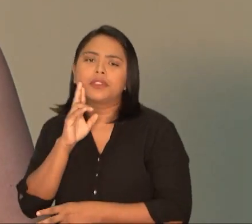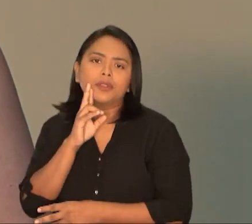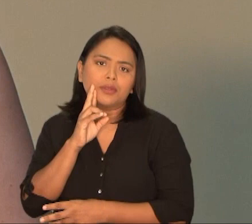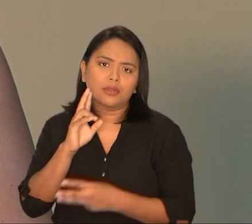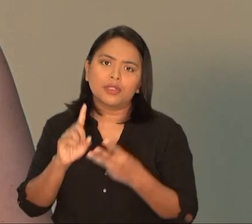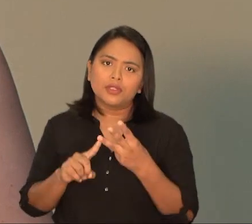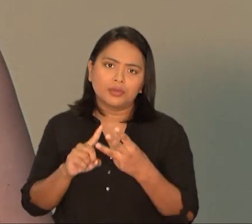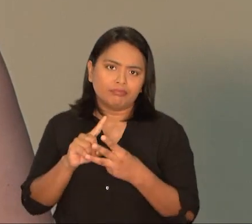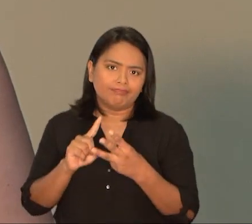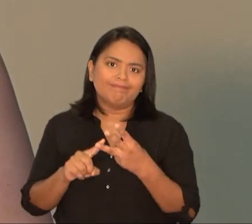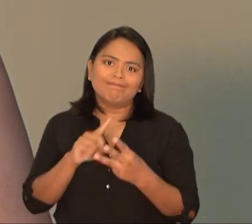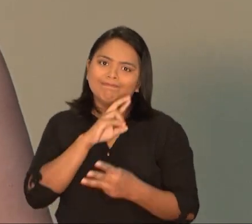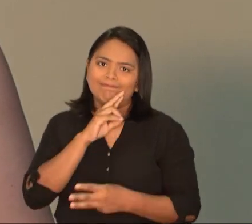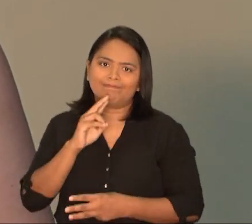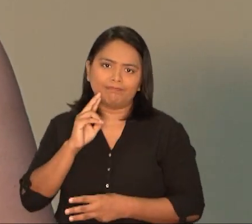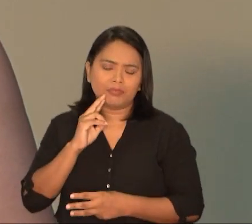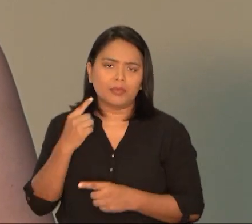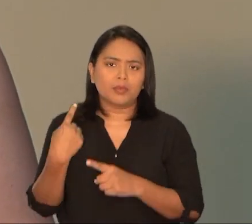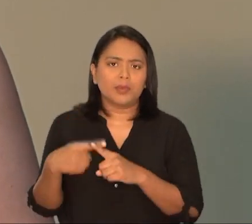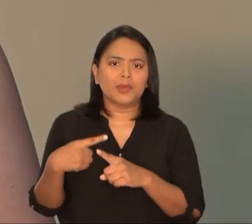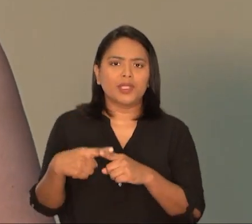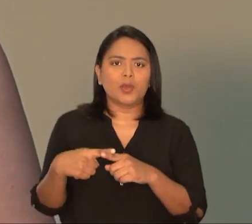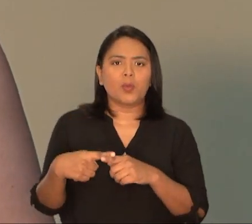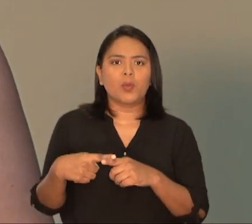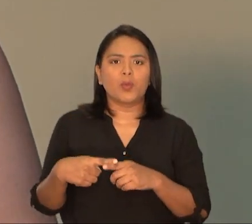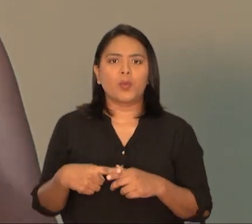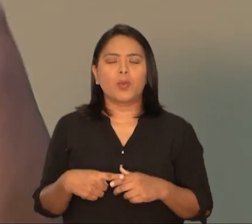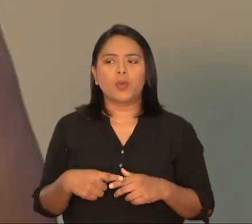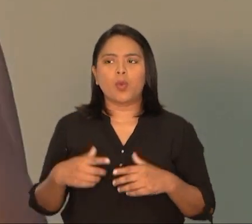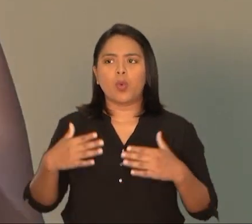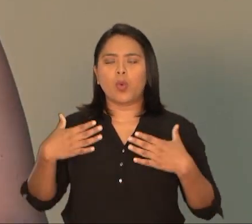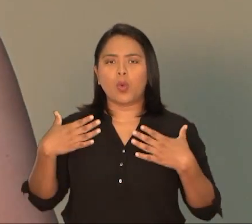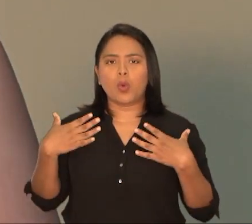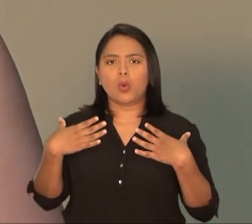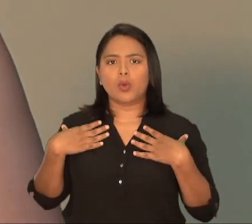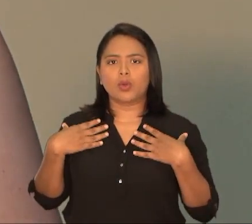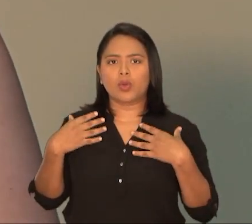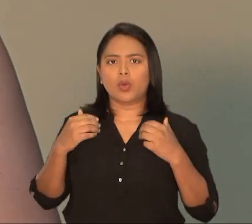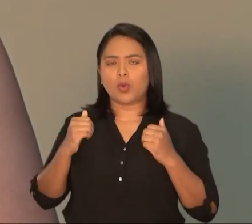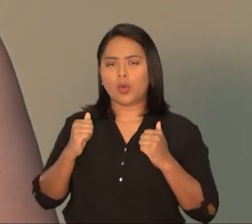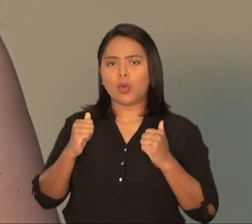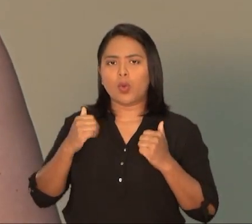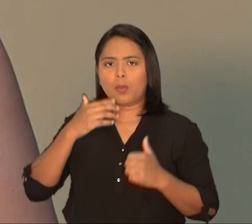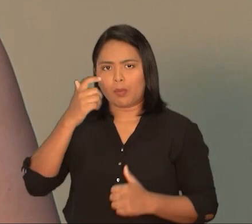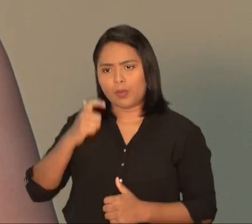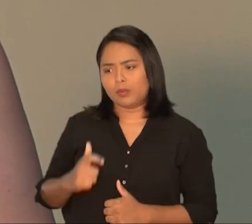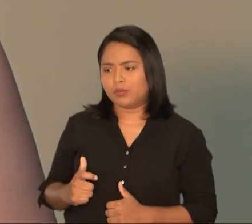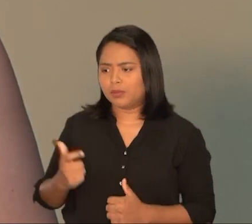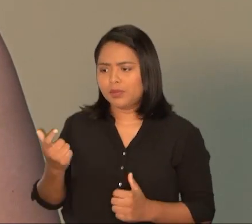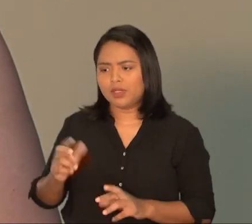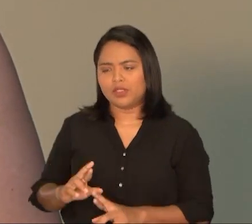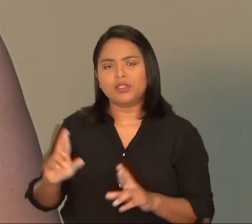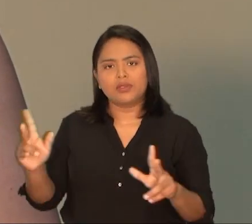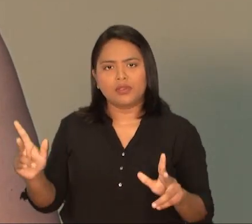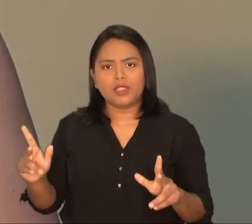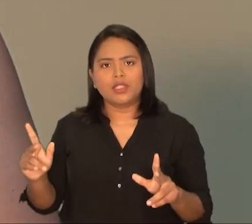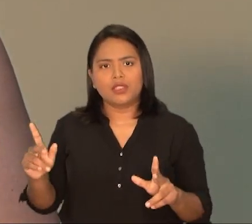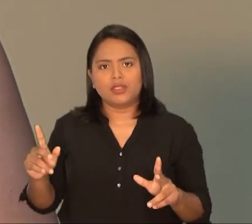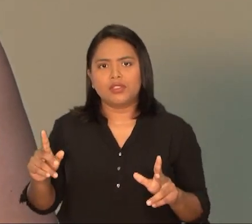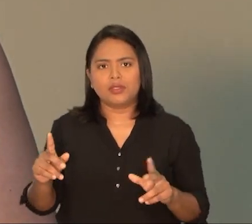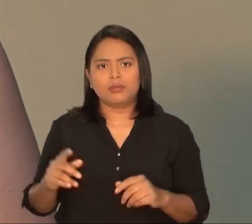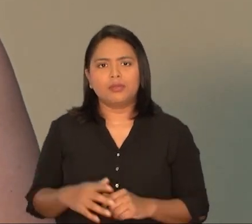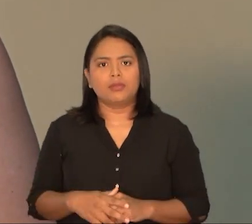têm o comportamento das pessoas típicas, né? Das pessoas ditas normais, né? Porque são